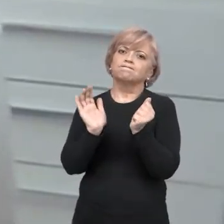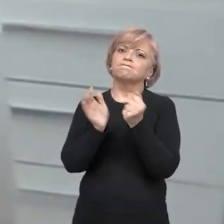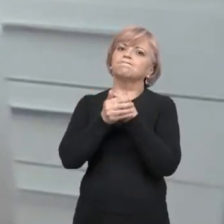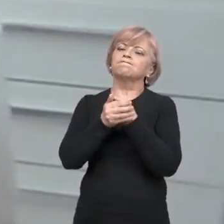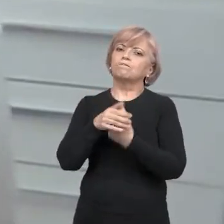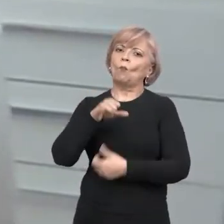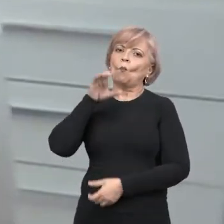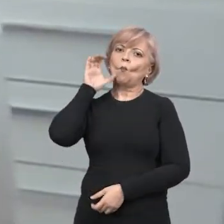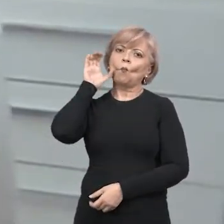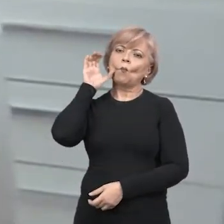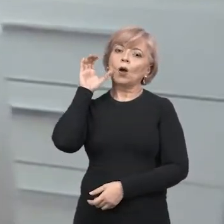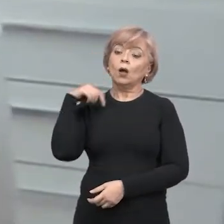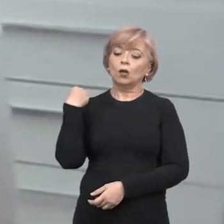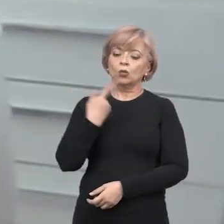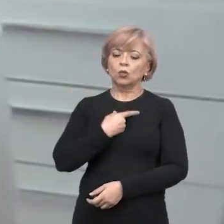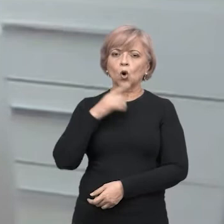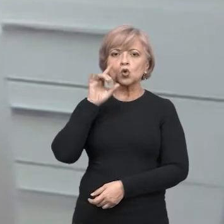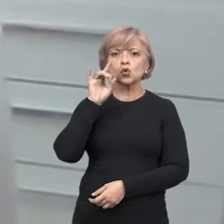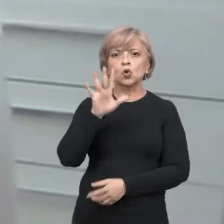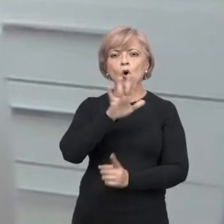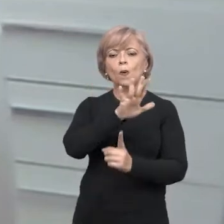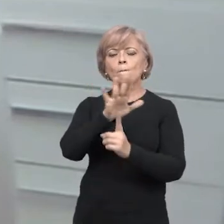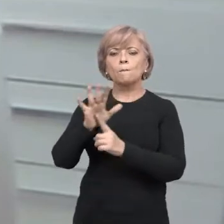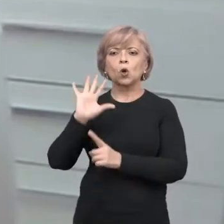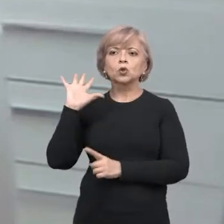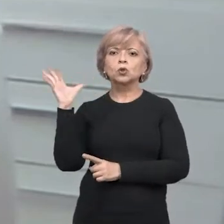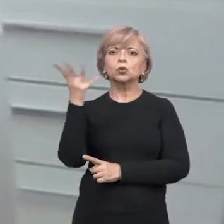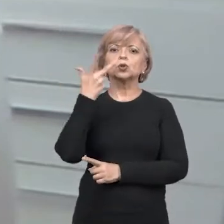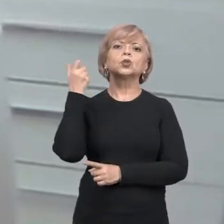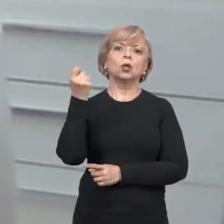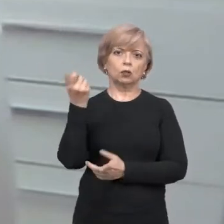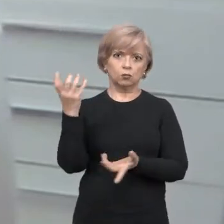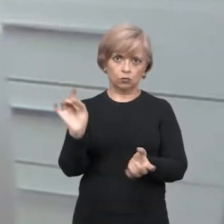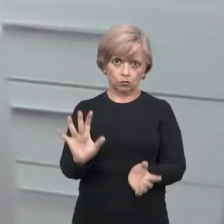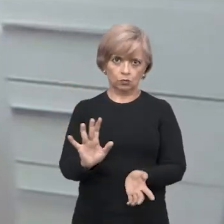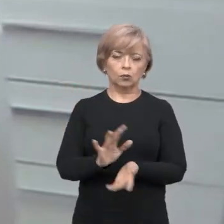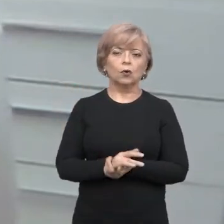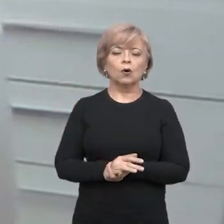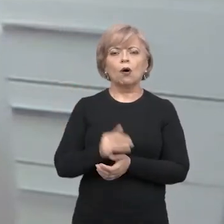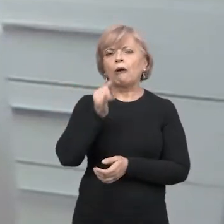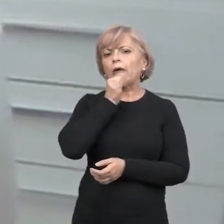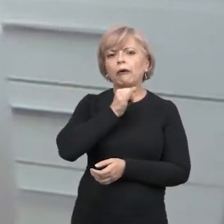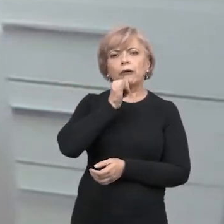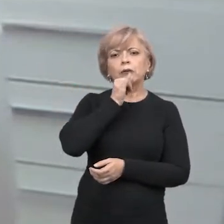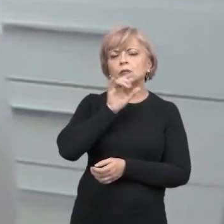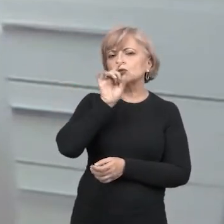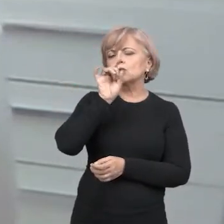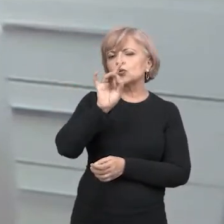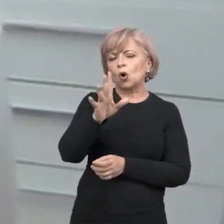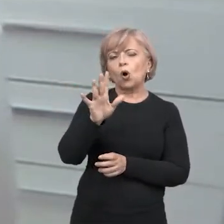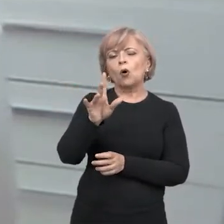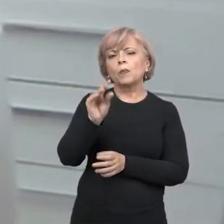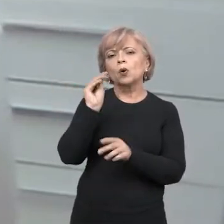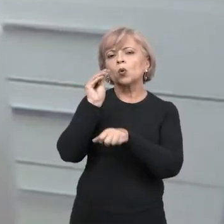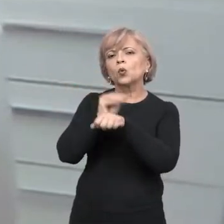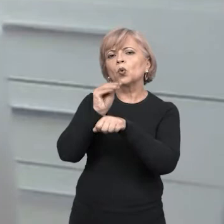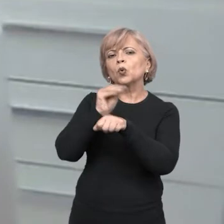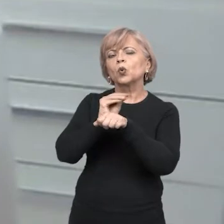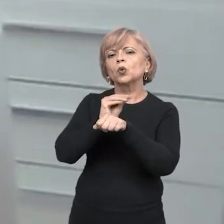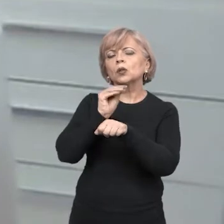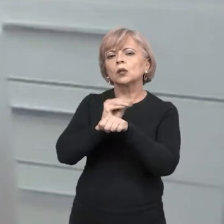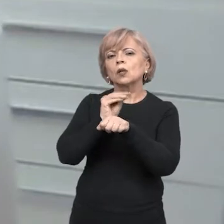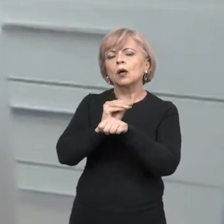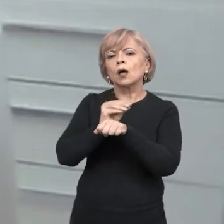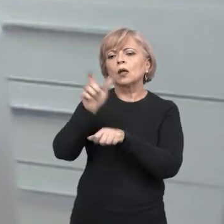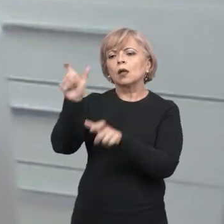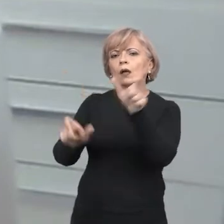então a gente menciona assim de uma forma aberta e exemplificativo a fim de preservar o sigilo